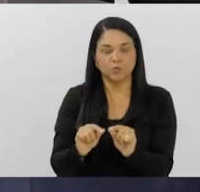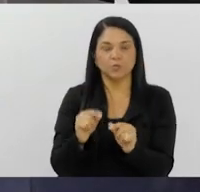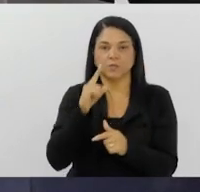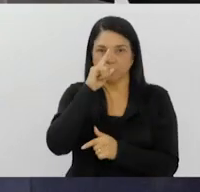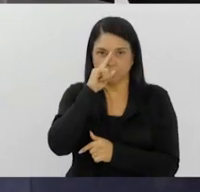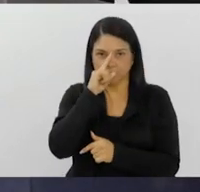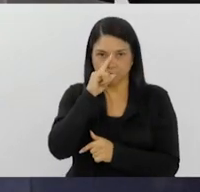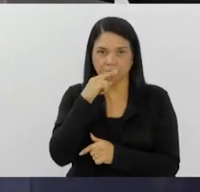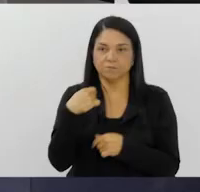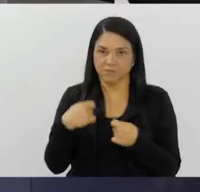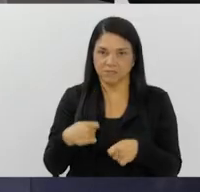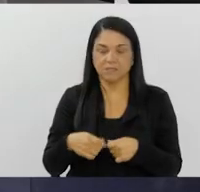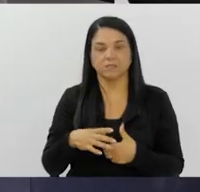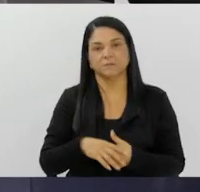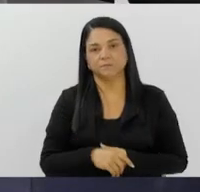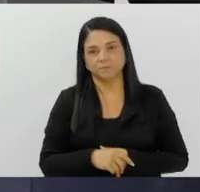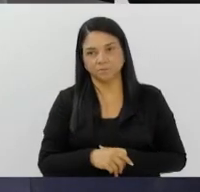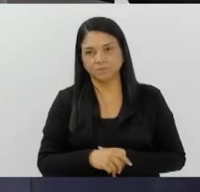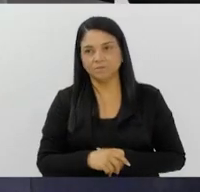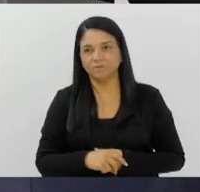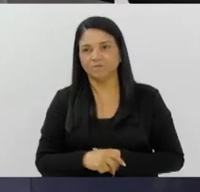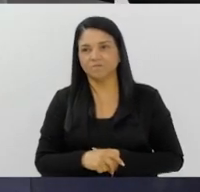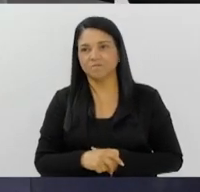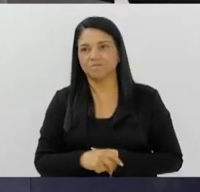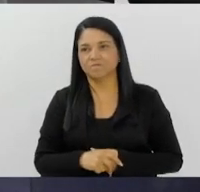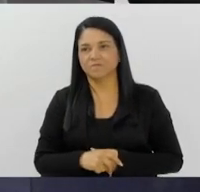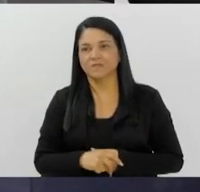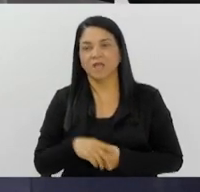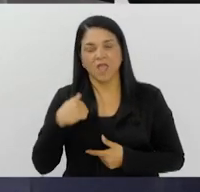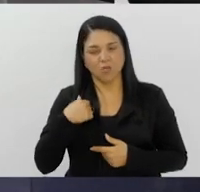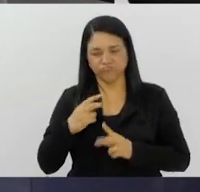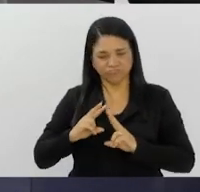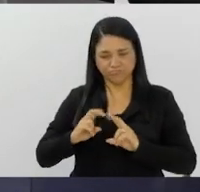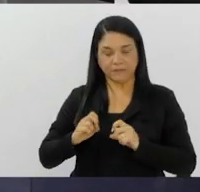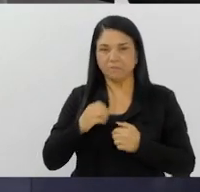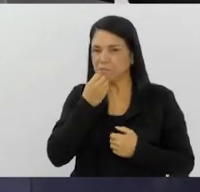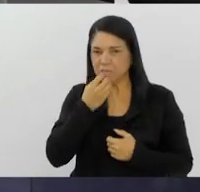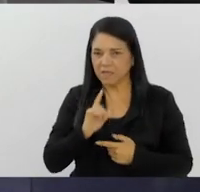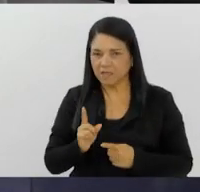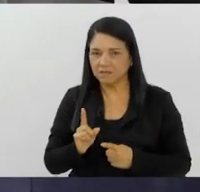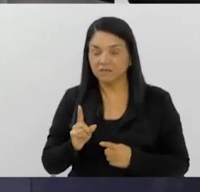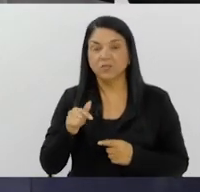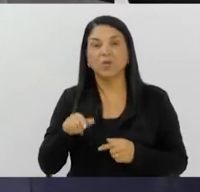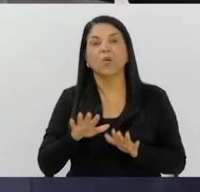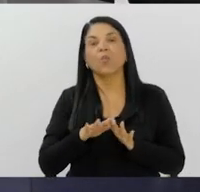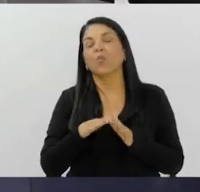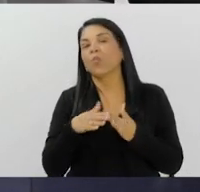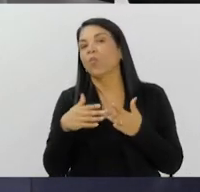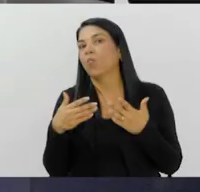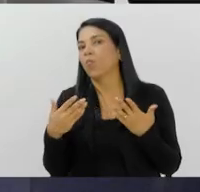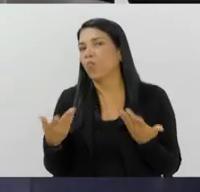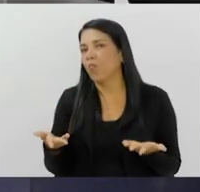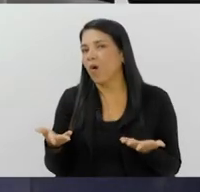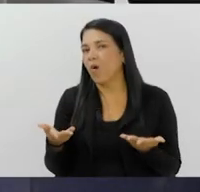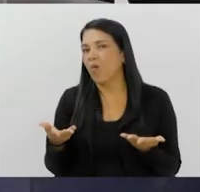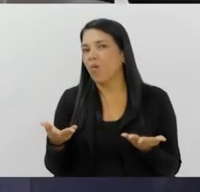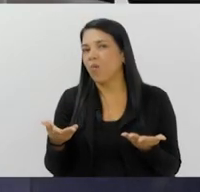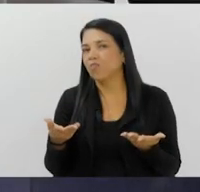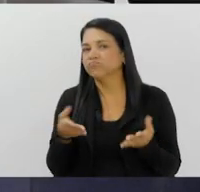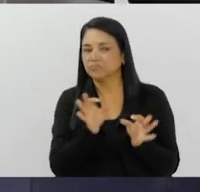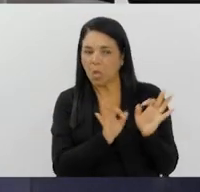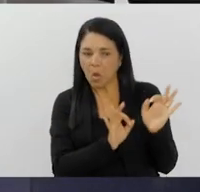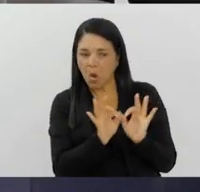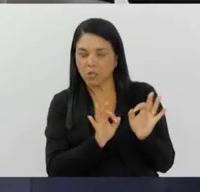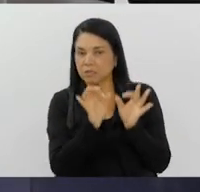ser adotadas então pera aí eu não percebi bem mas então qual seria a a formulação mais